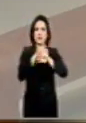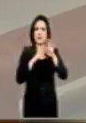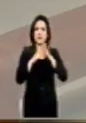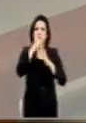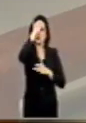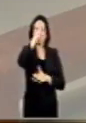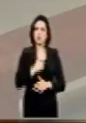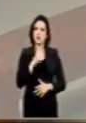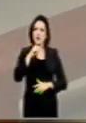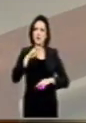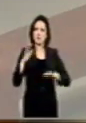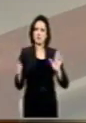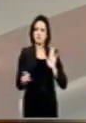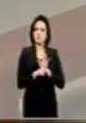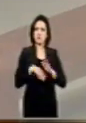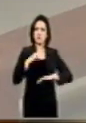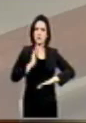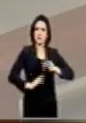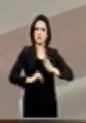baila.